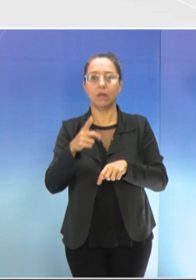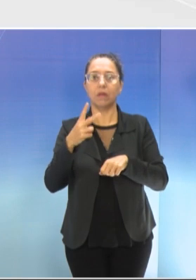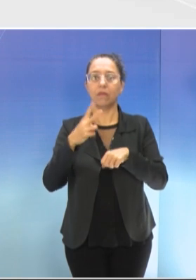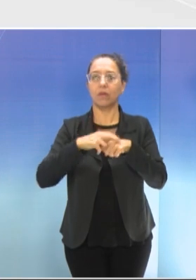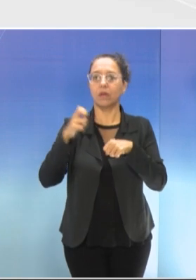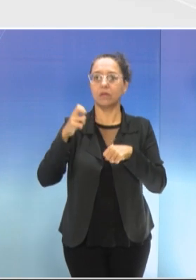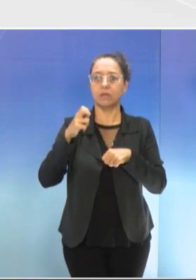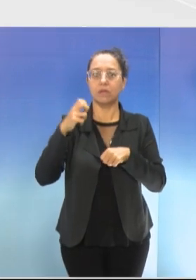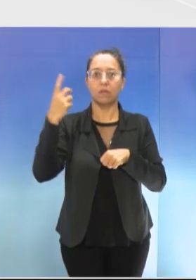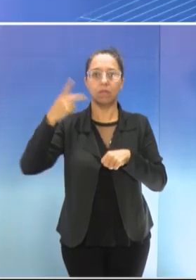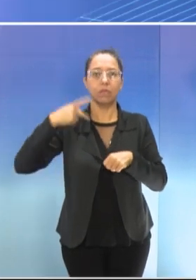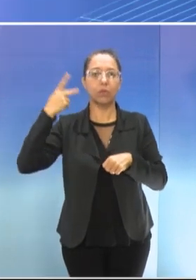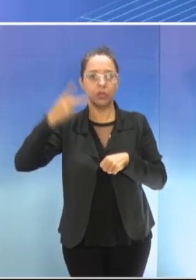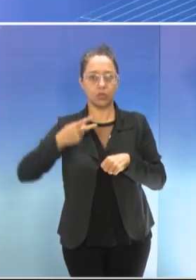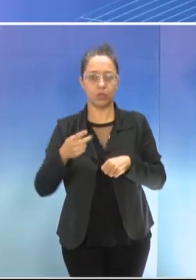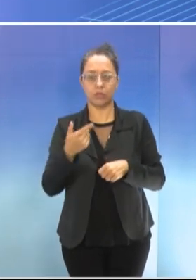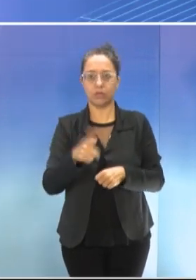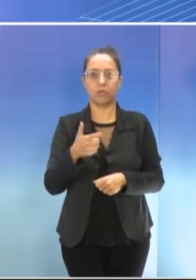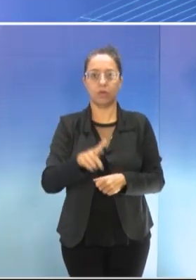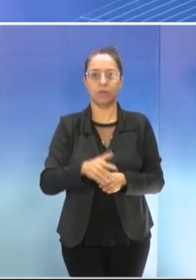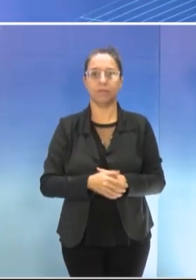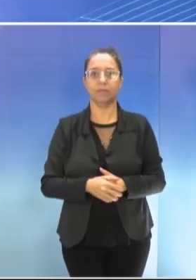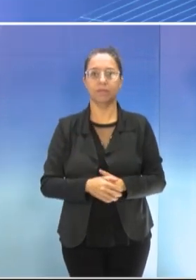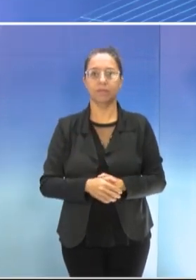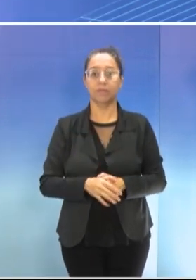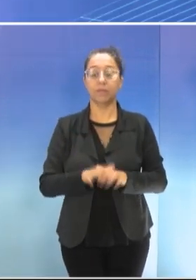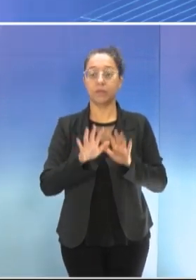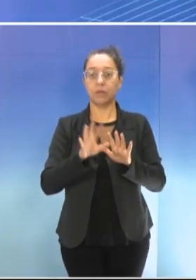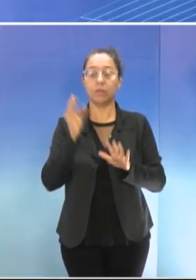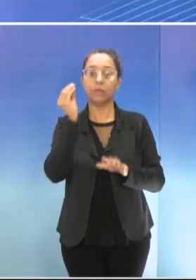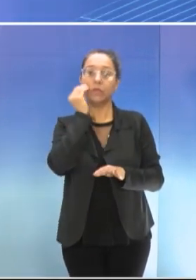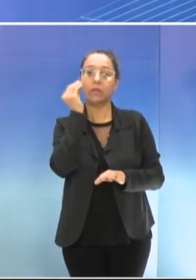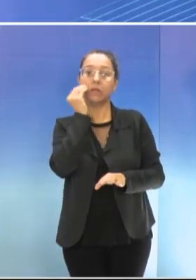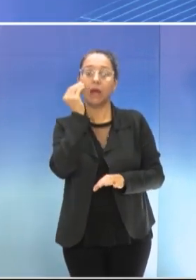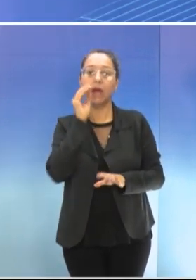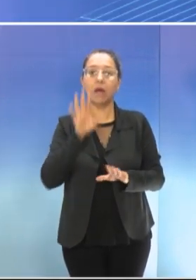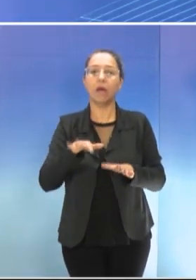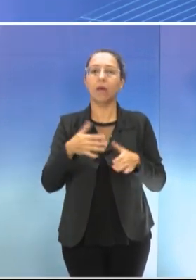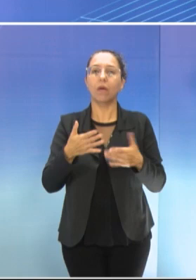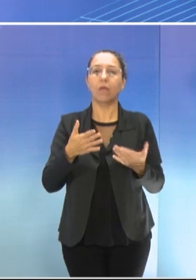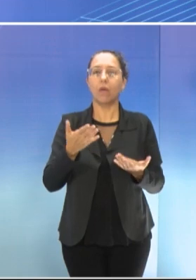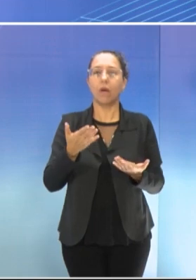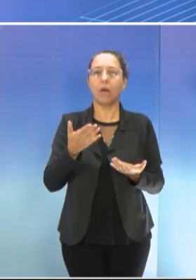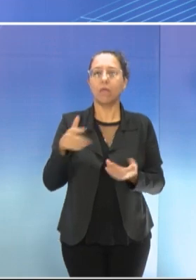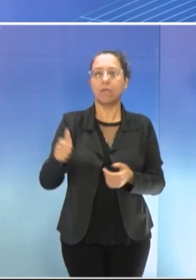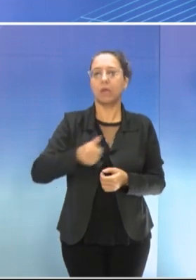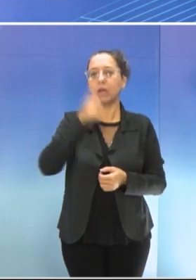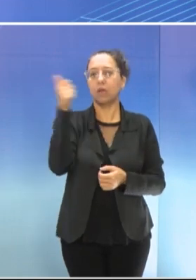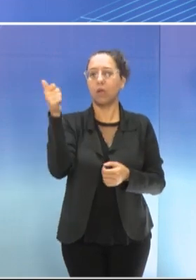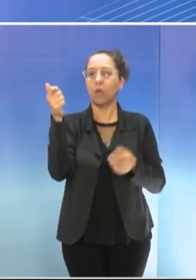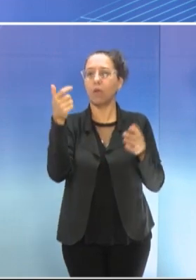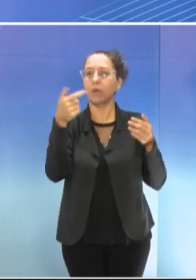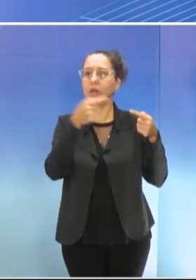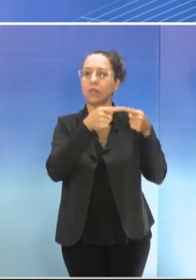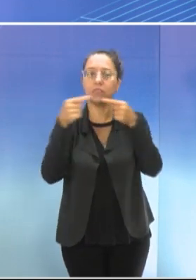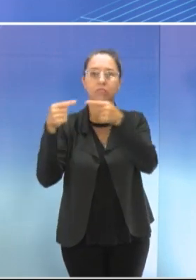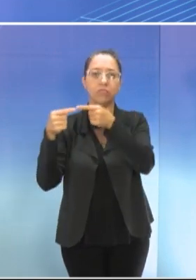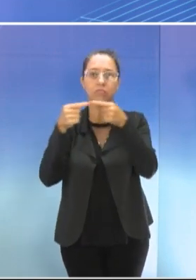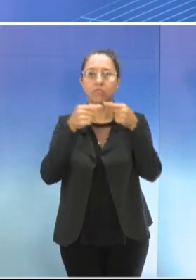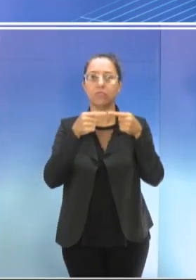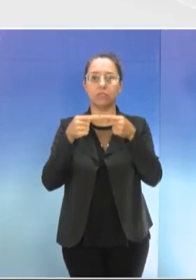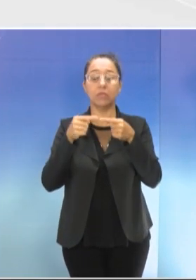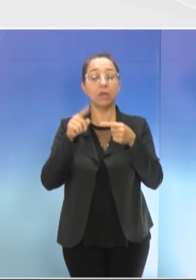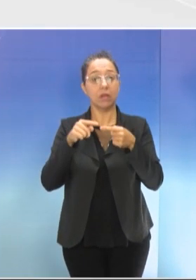Então, às vezes, você pode tentar responder tentando ver qual que é a mais racional. A mais racional é a